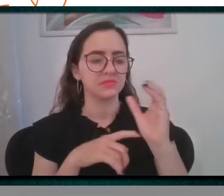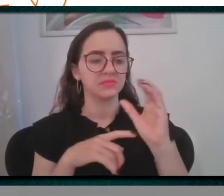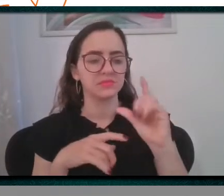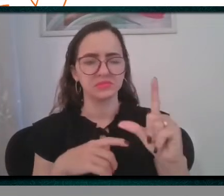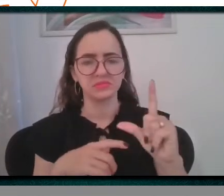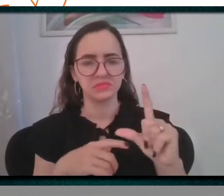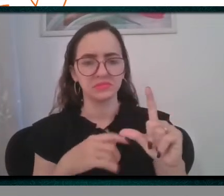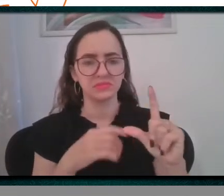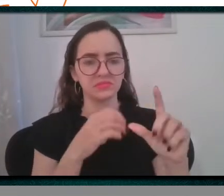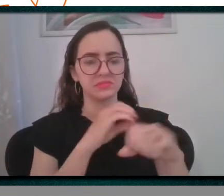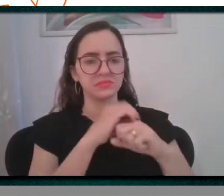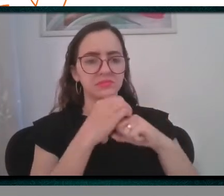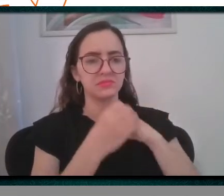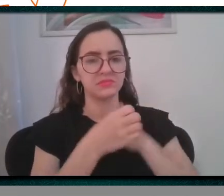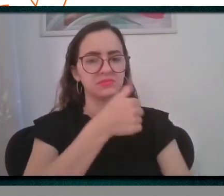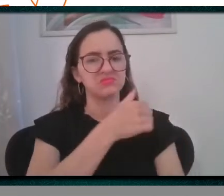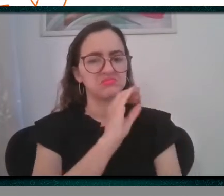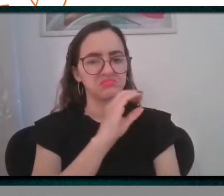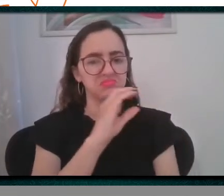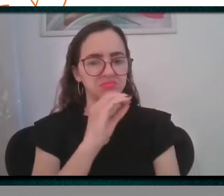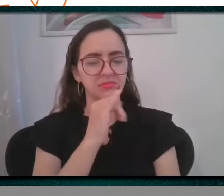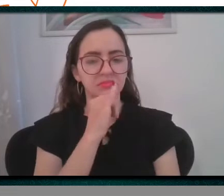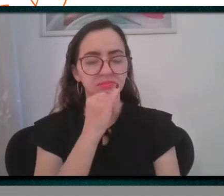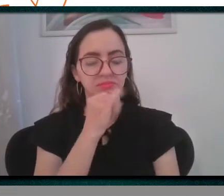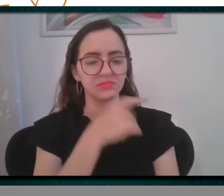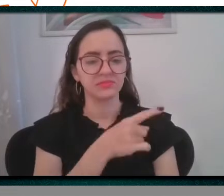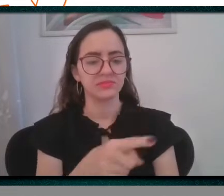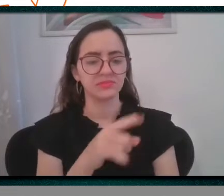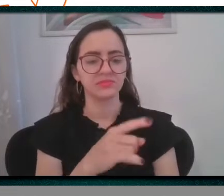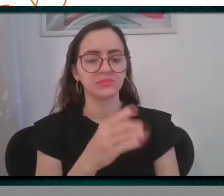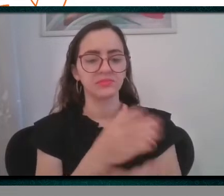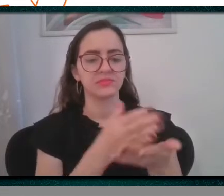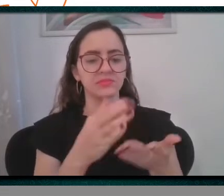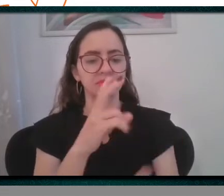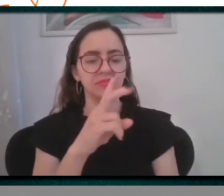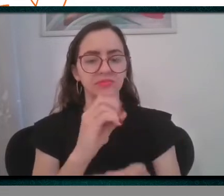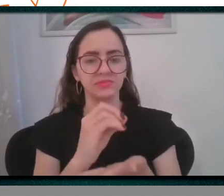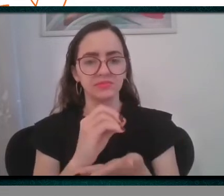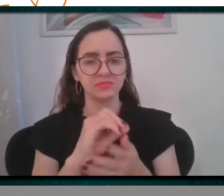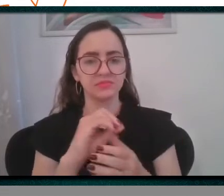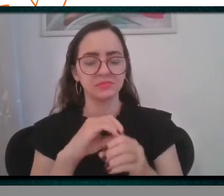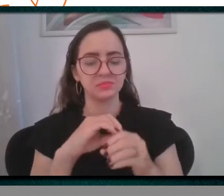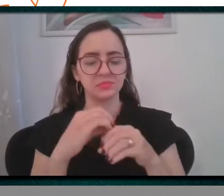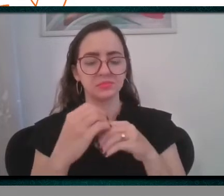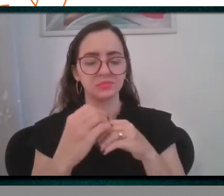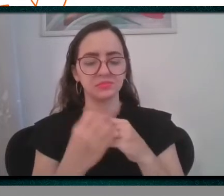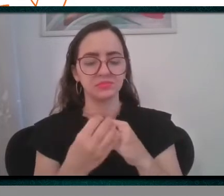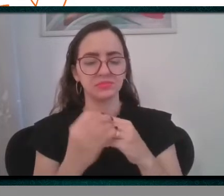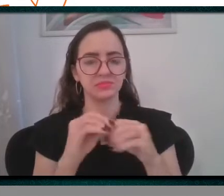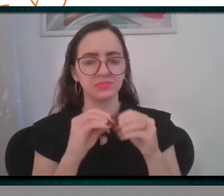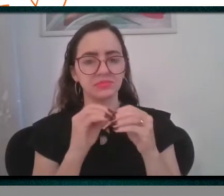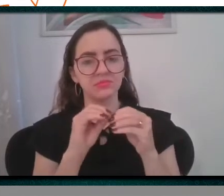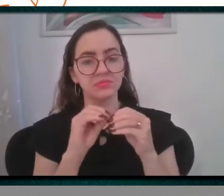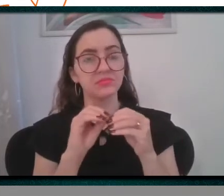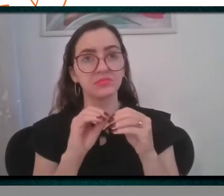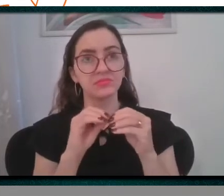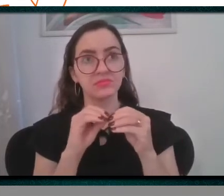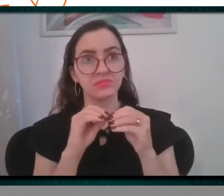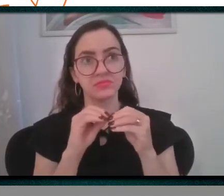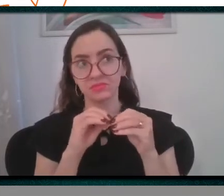moléculas, 50 moléculas quebraram e viraram H+. Tá? Aí eu boto nessa fórmula aqui, ó.